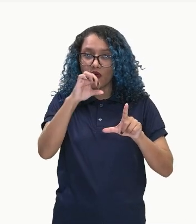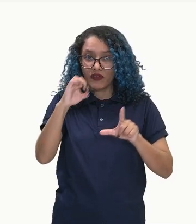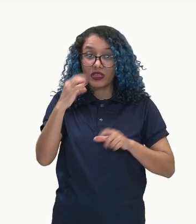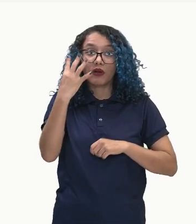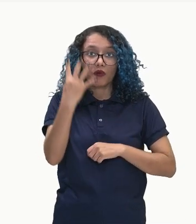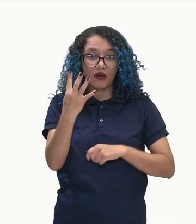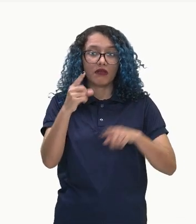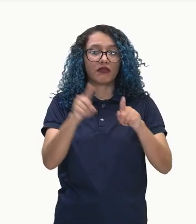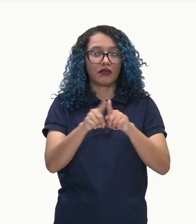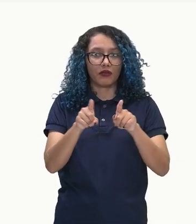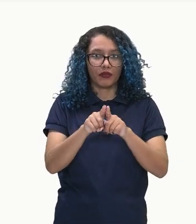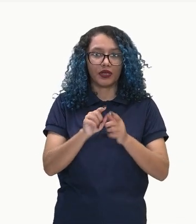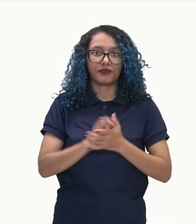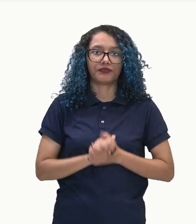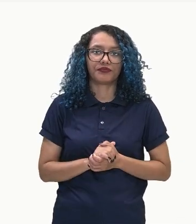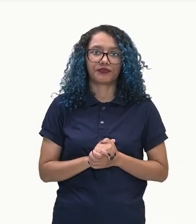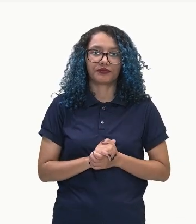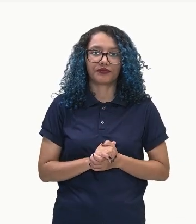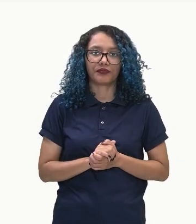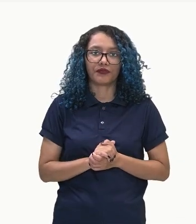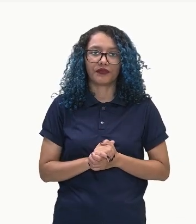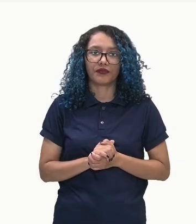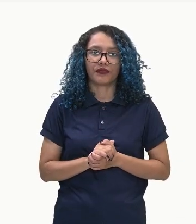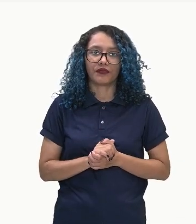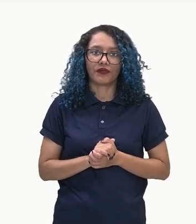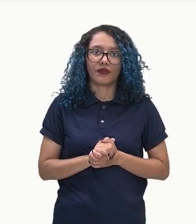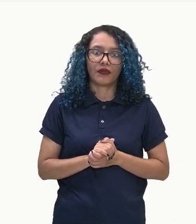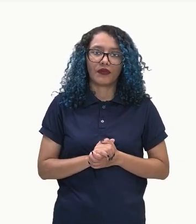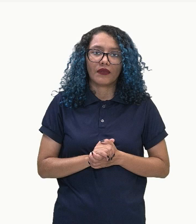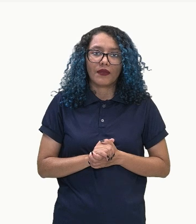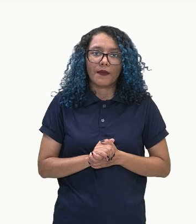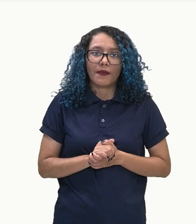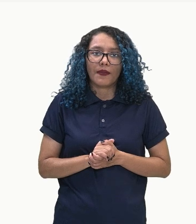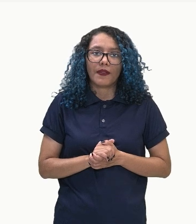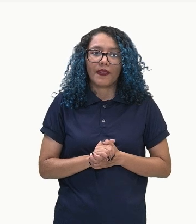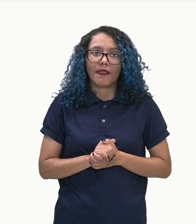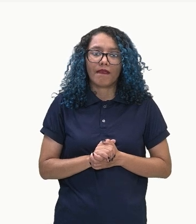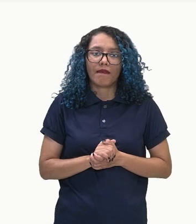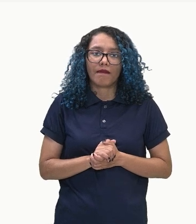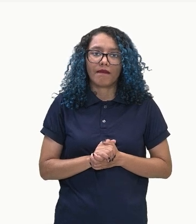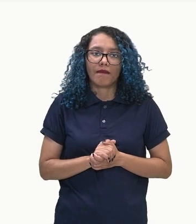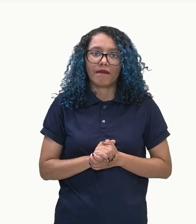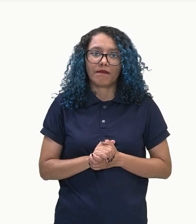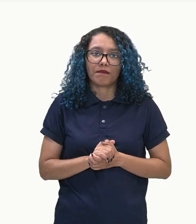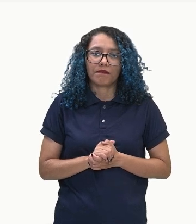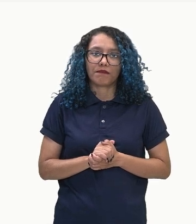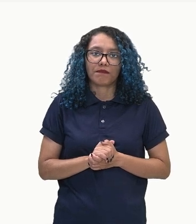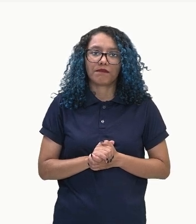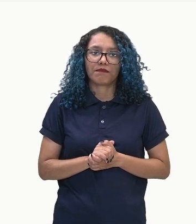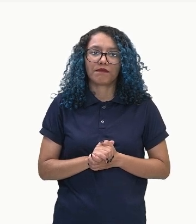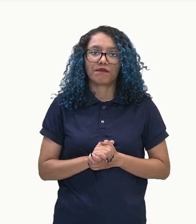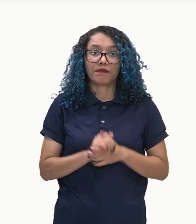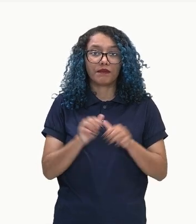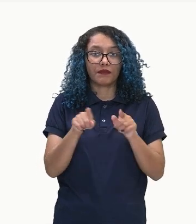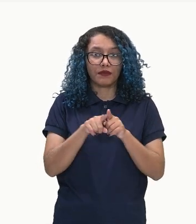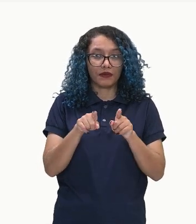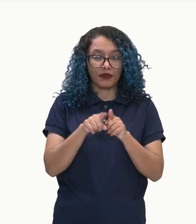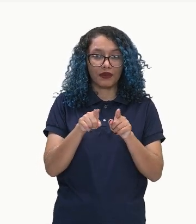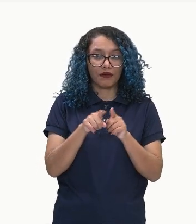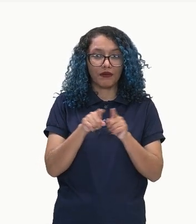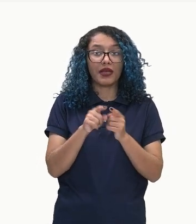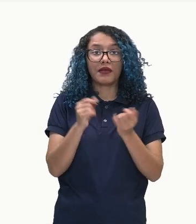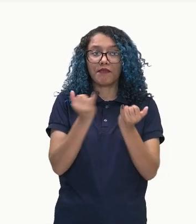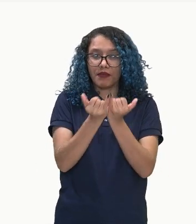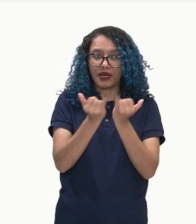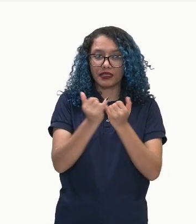losango e retângulo, porque ele se apropria de todas as propriedades também que define o retângulo,